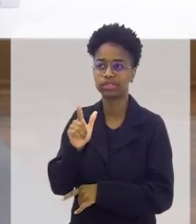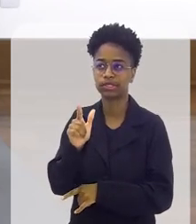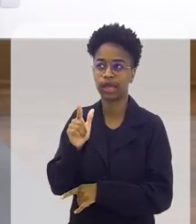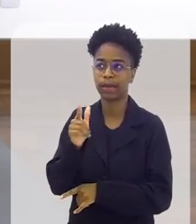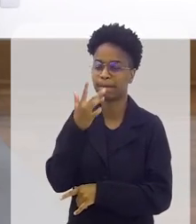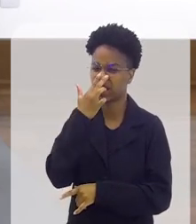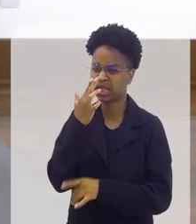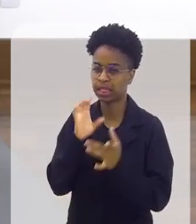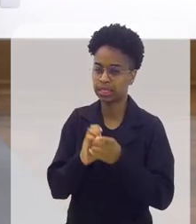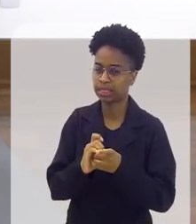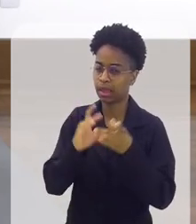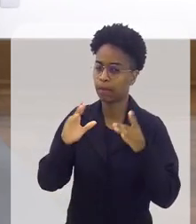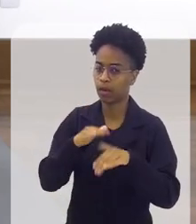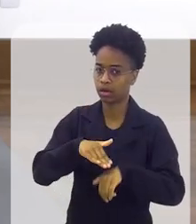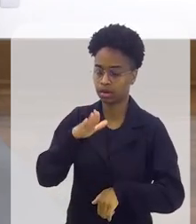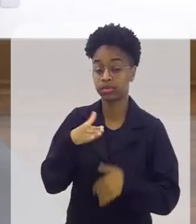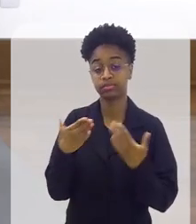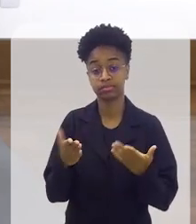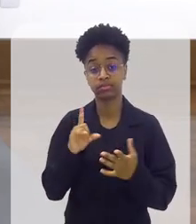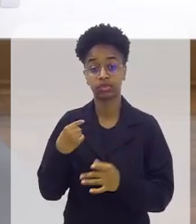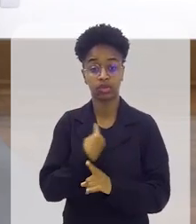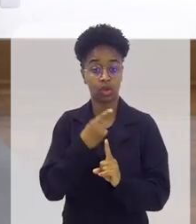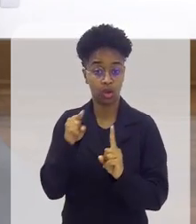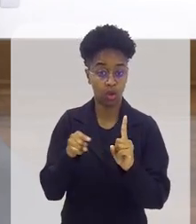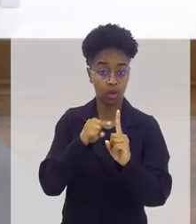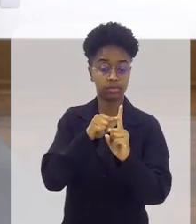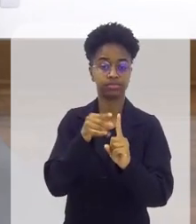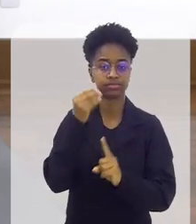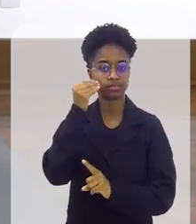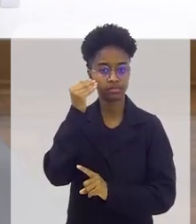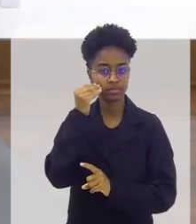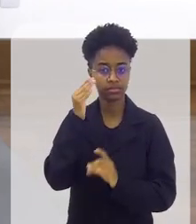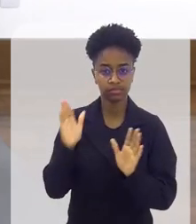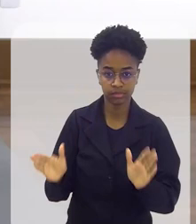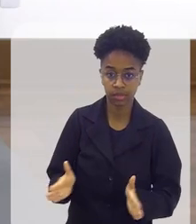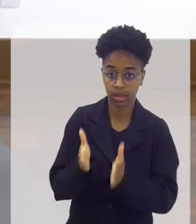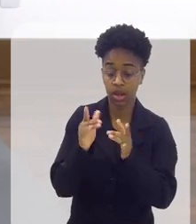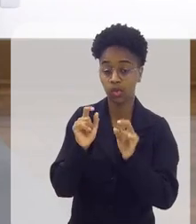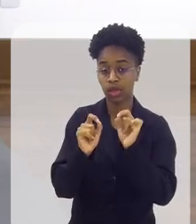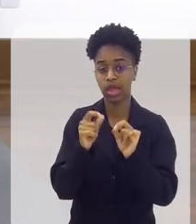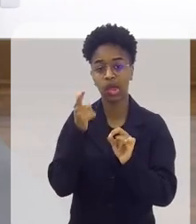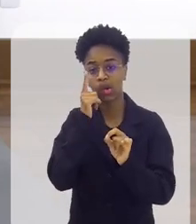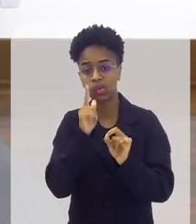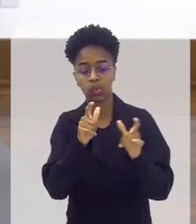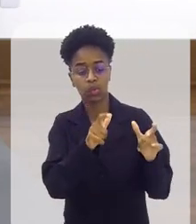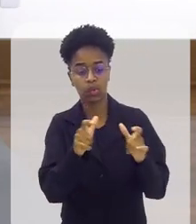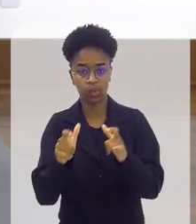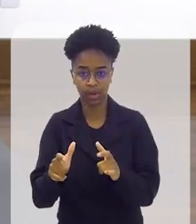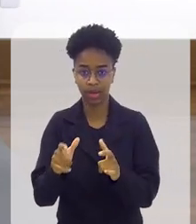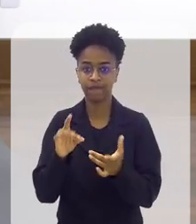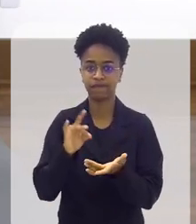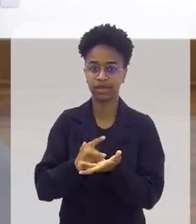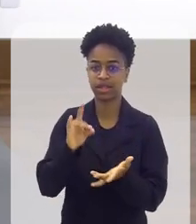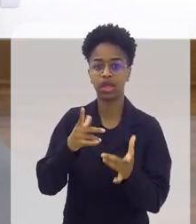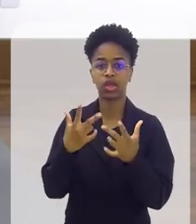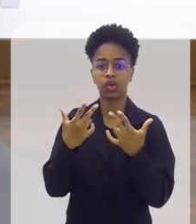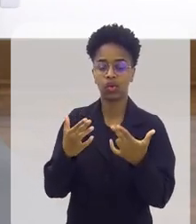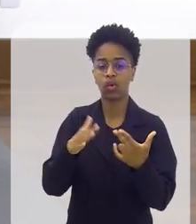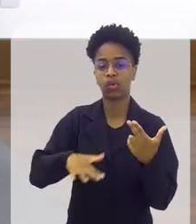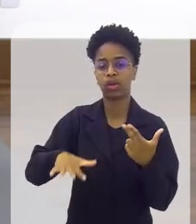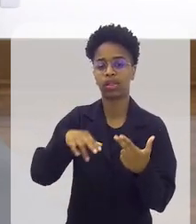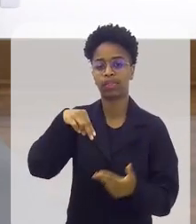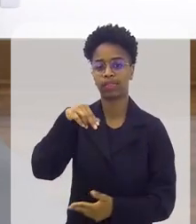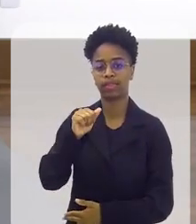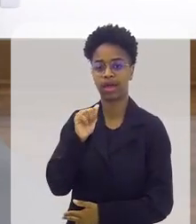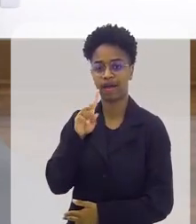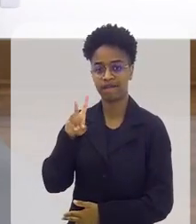uma coisa um pouco mais democrática. E aí o nosso objetivo para tornar ainda mais é conseguir um espaço que seja como os